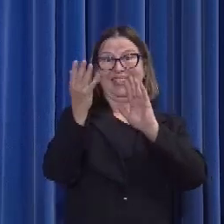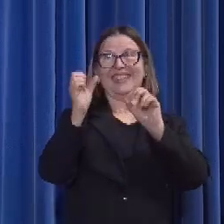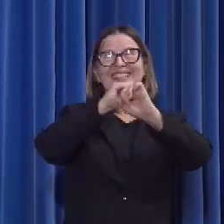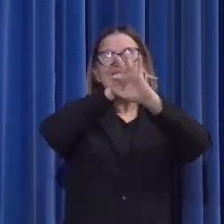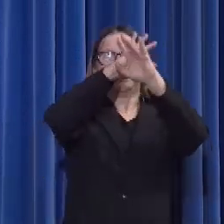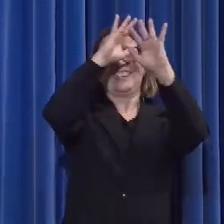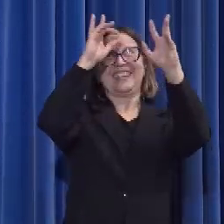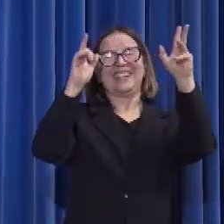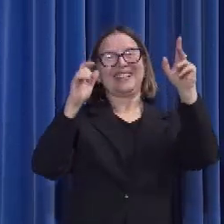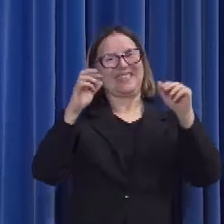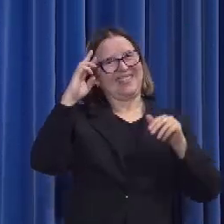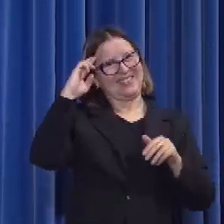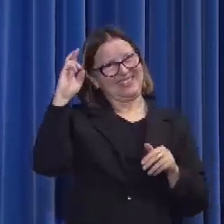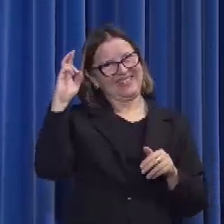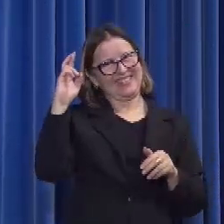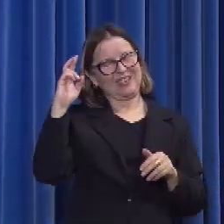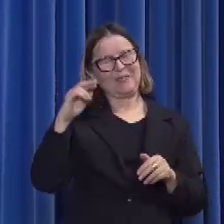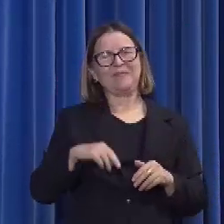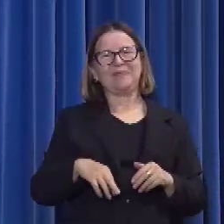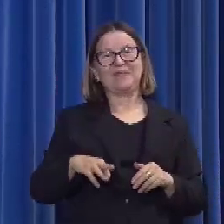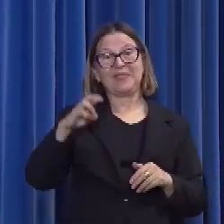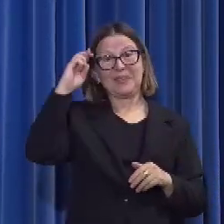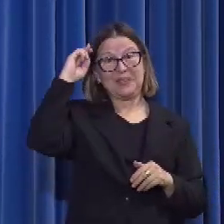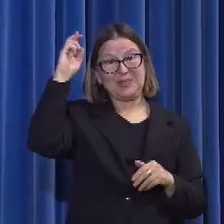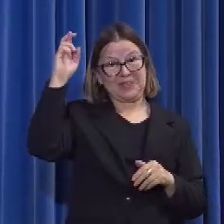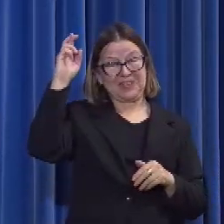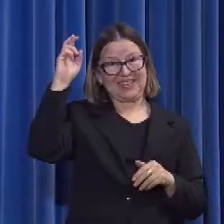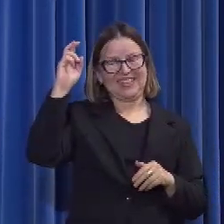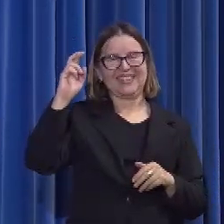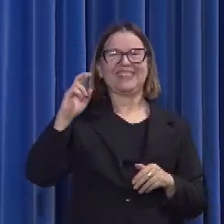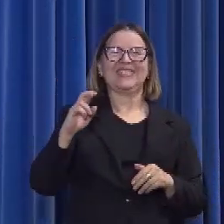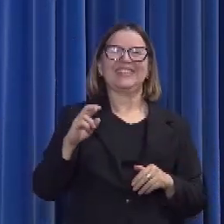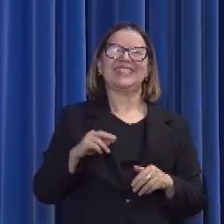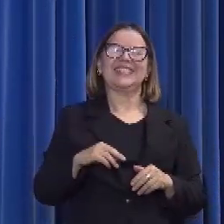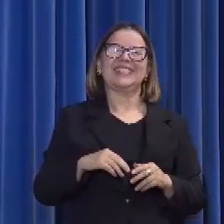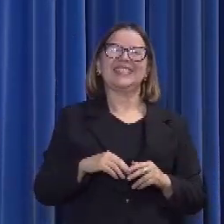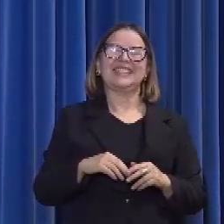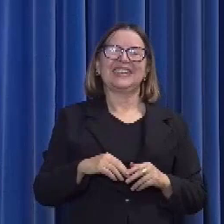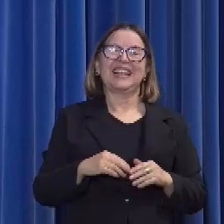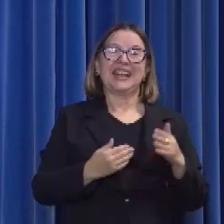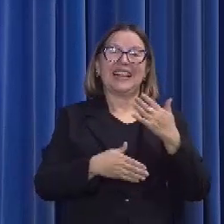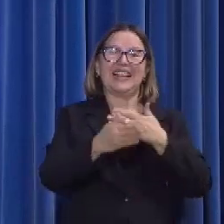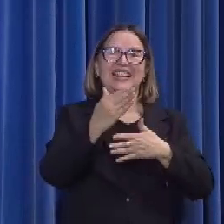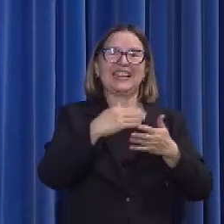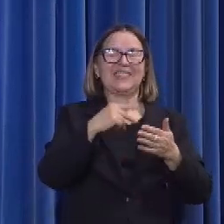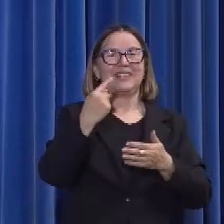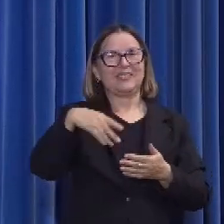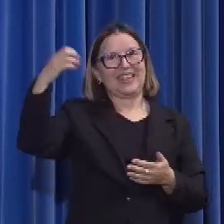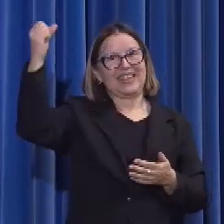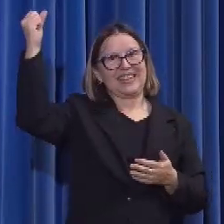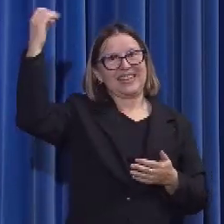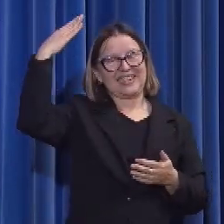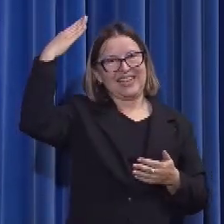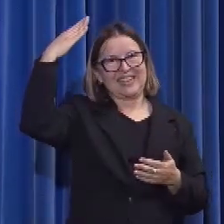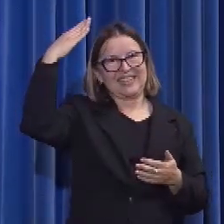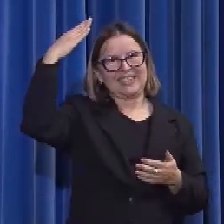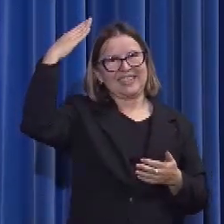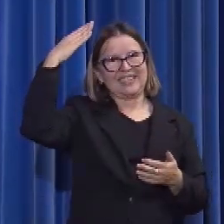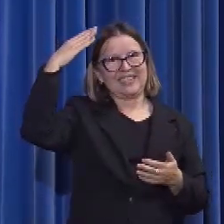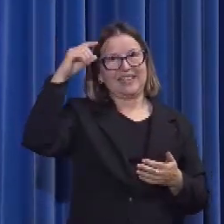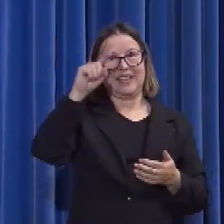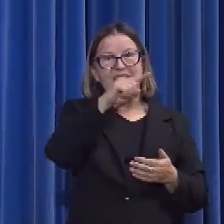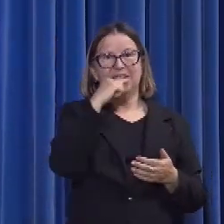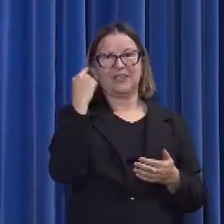Senhor, por meio da graça, da misericórdia dele, da operação dele, ele volva os nossos olhos